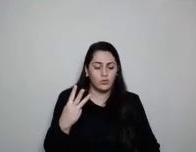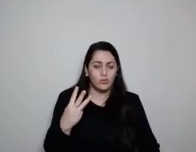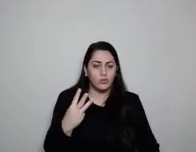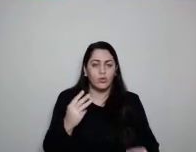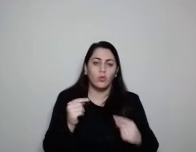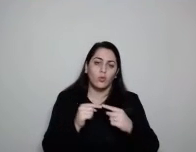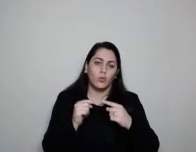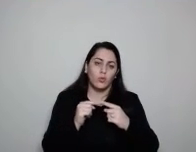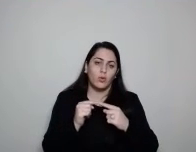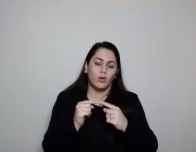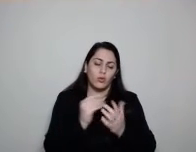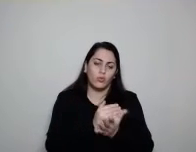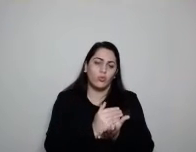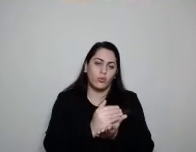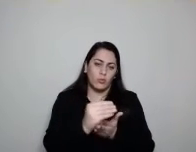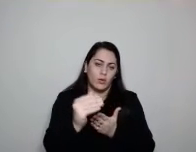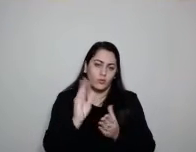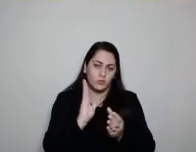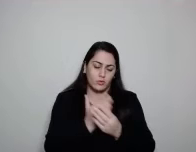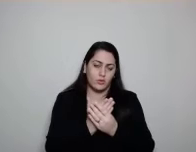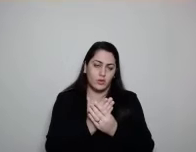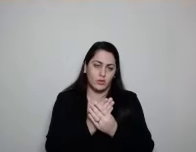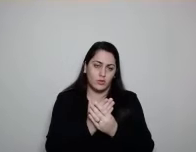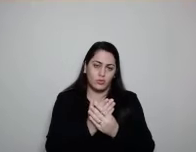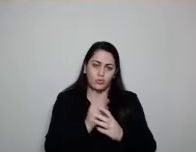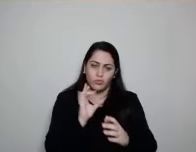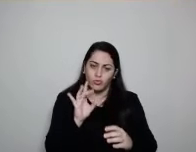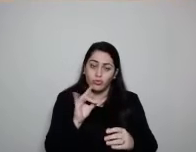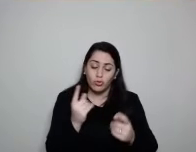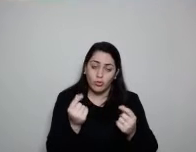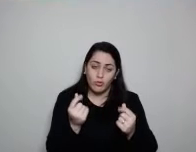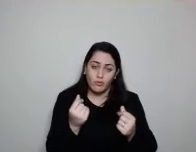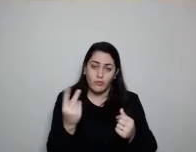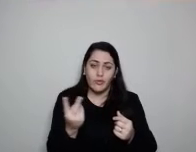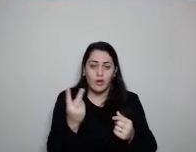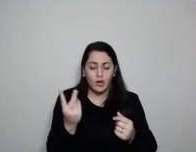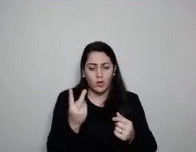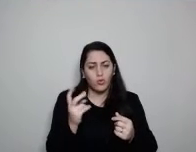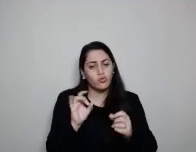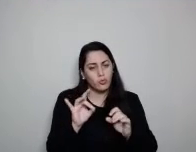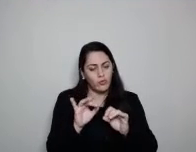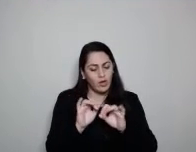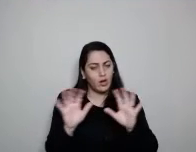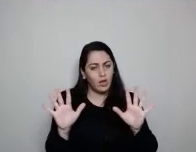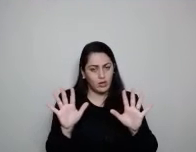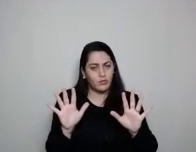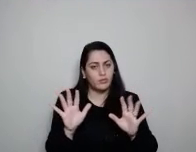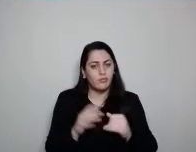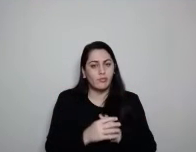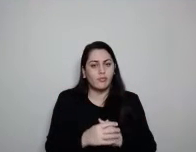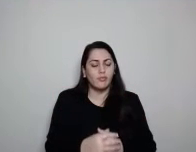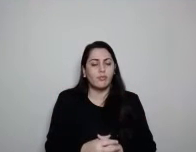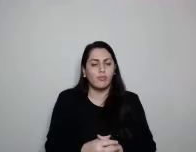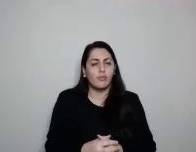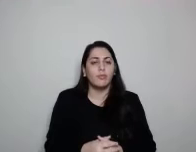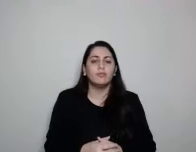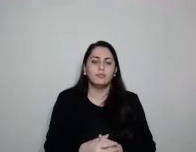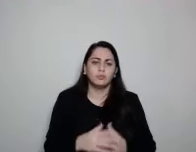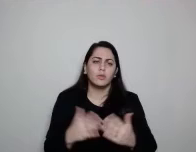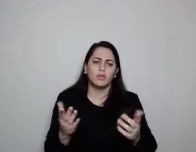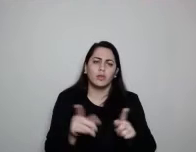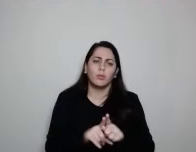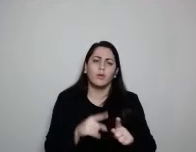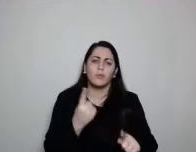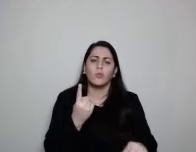na inicial. Então, só em relação aos valores, só para esclarecer, viu? Mas mesmo 1 milhão, 100 e tanto,